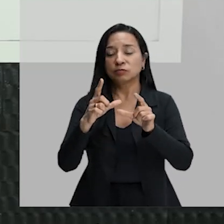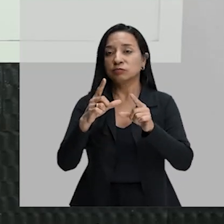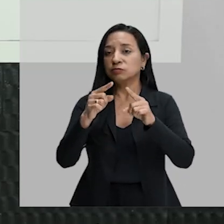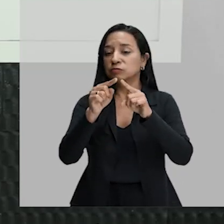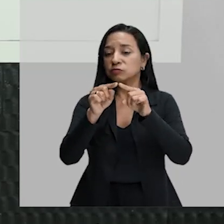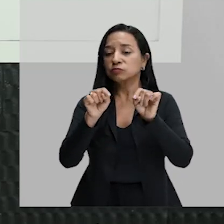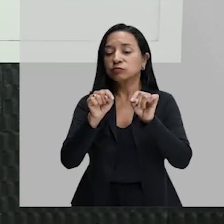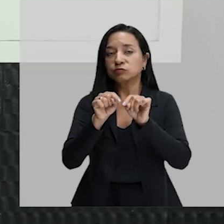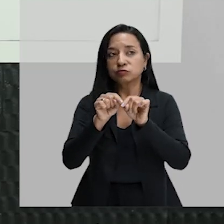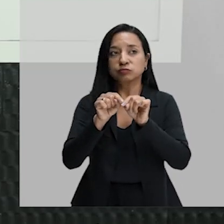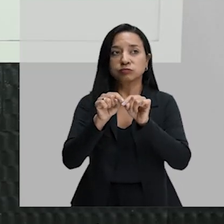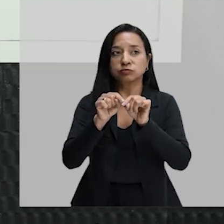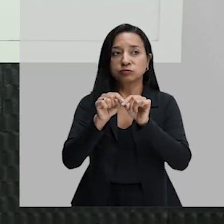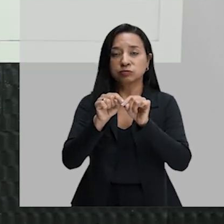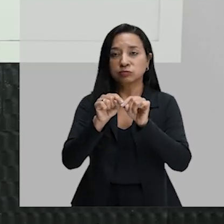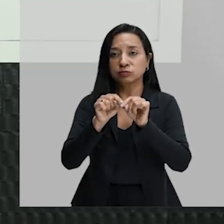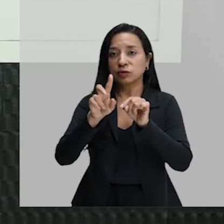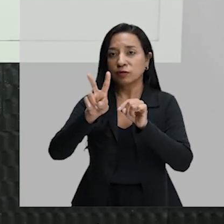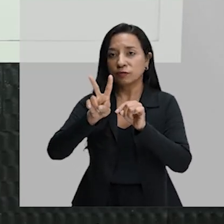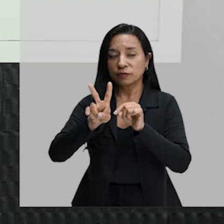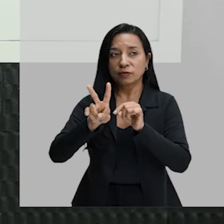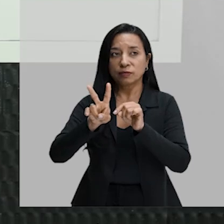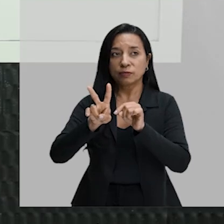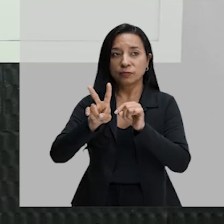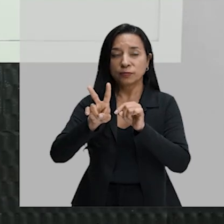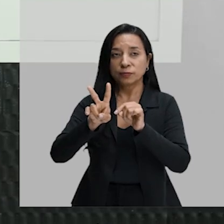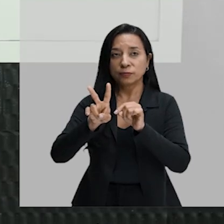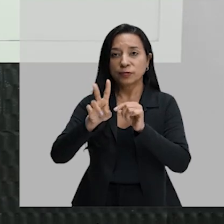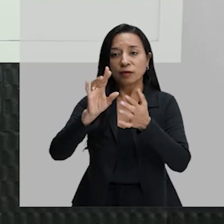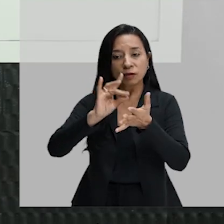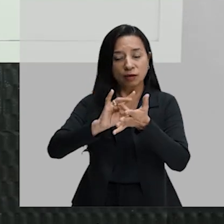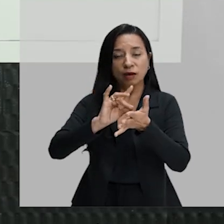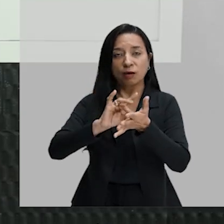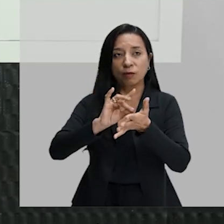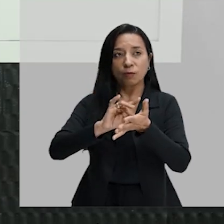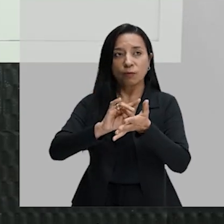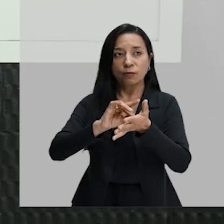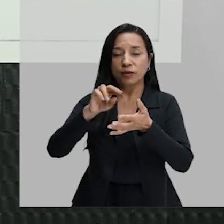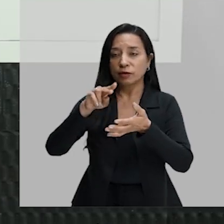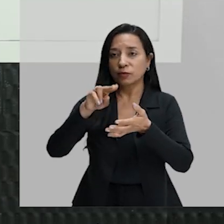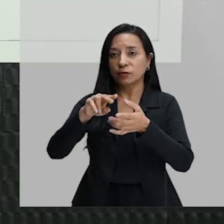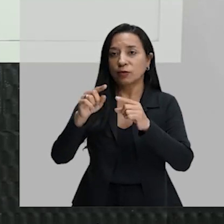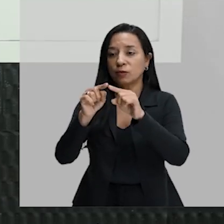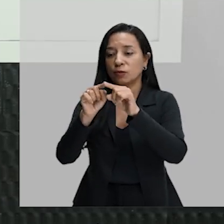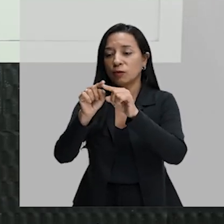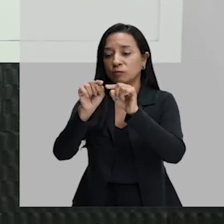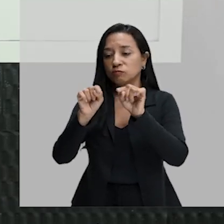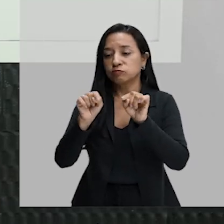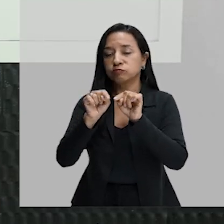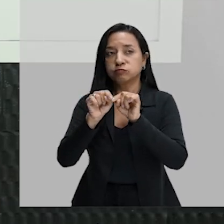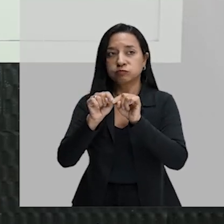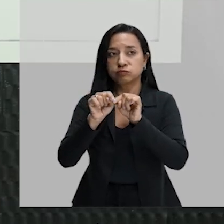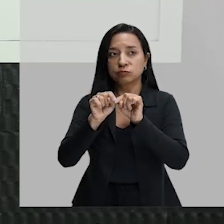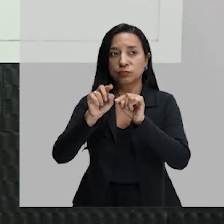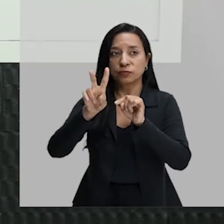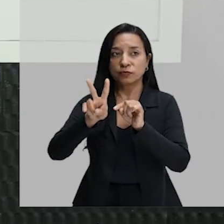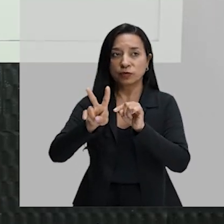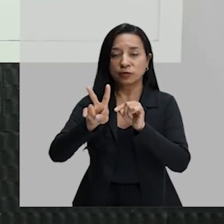vai ser a dilatação do recipiente, vou